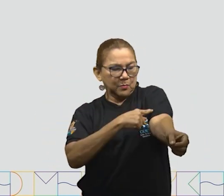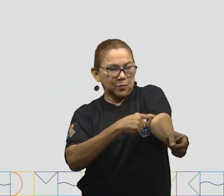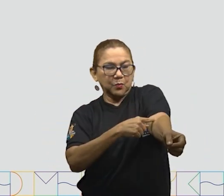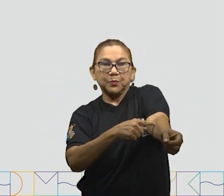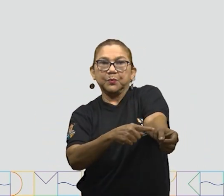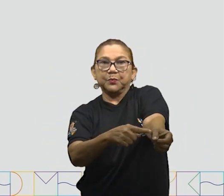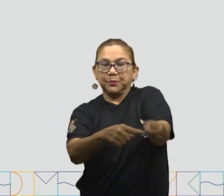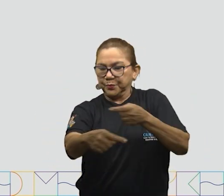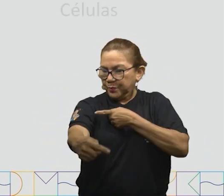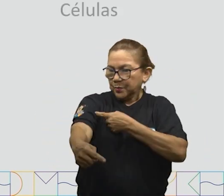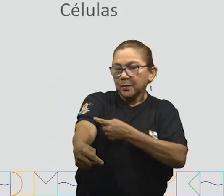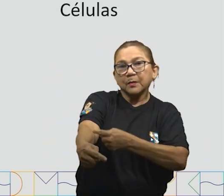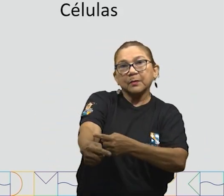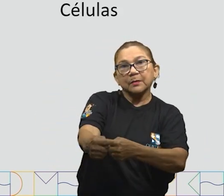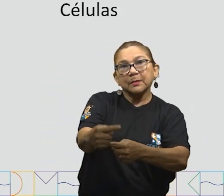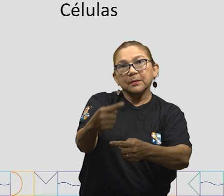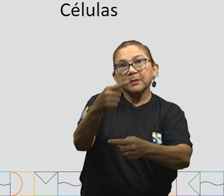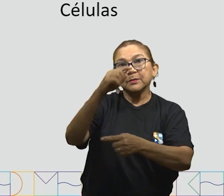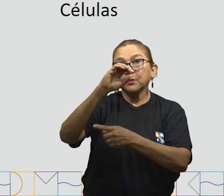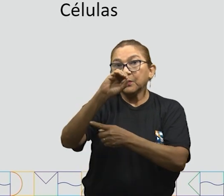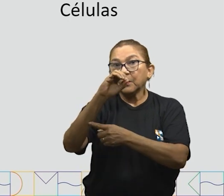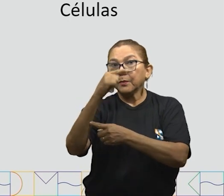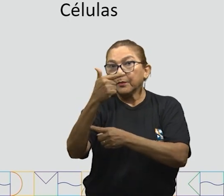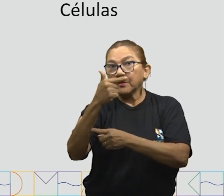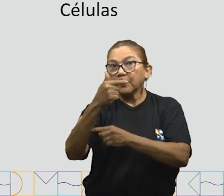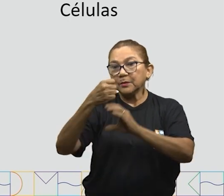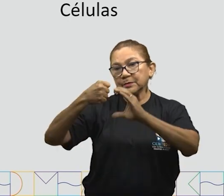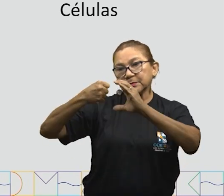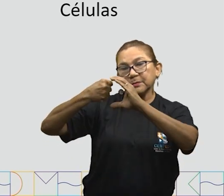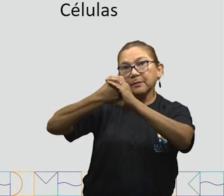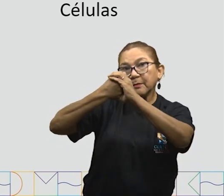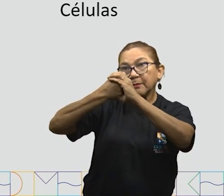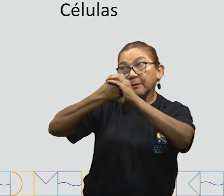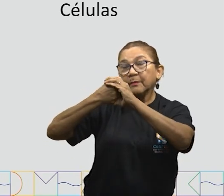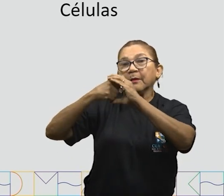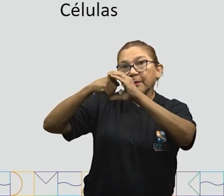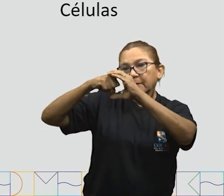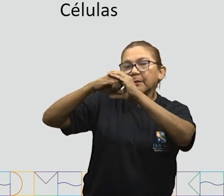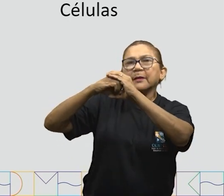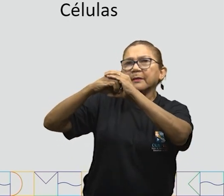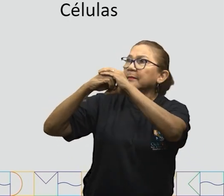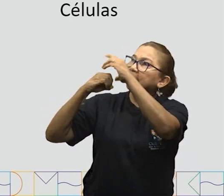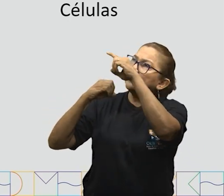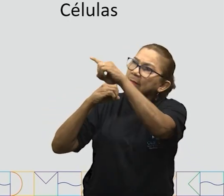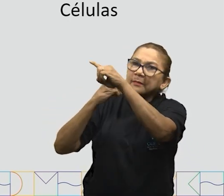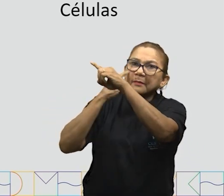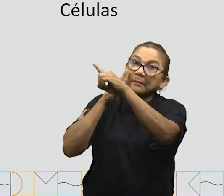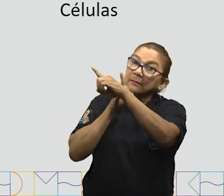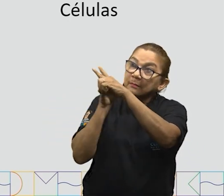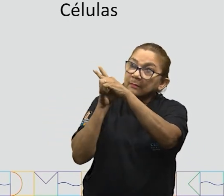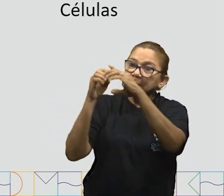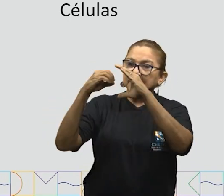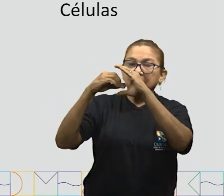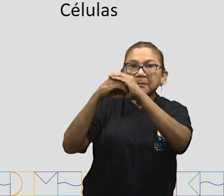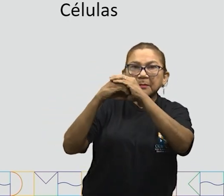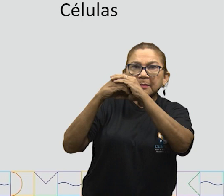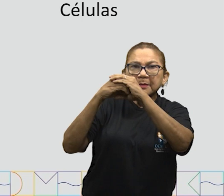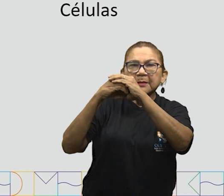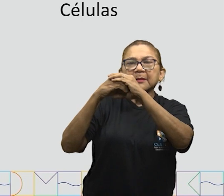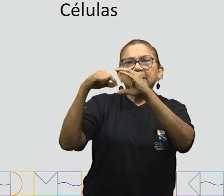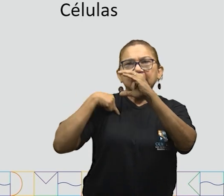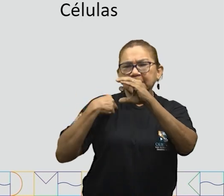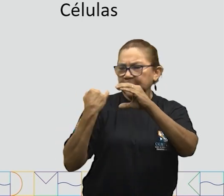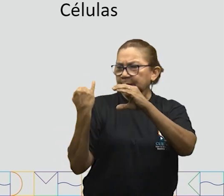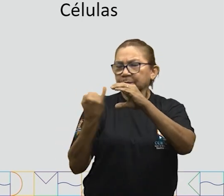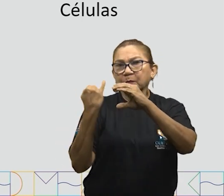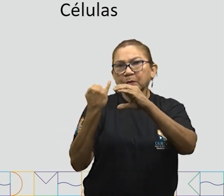esse gás até as células. Nas células, o gás oxigênio e os nutrientes se encontram e produzem a energia